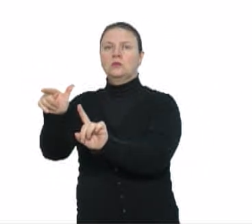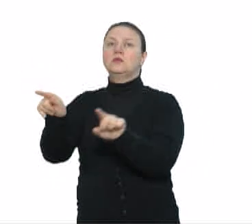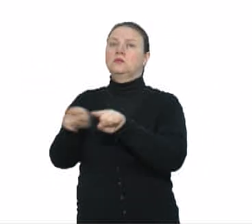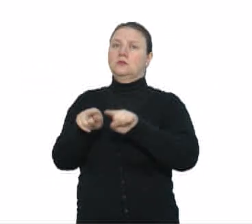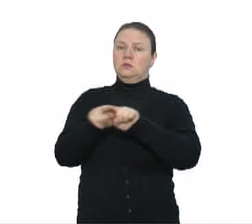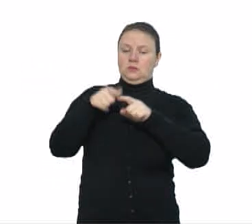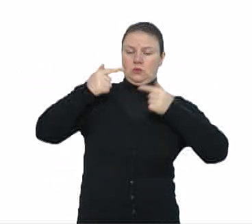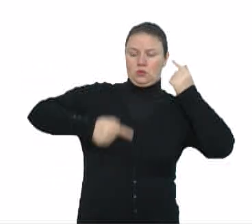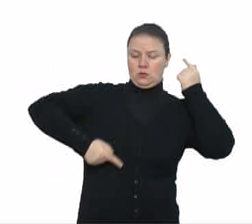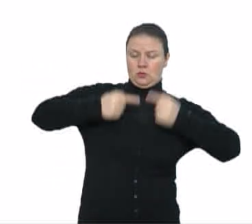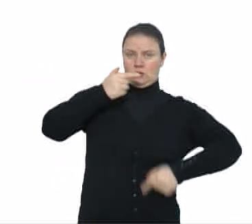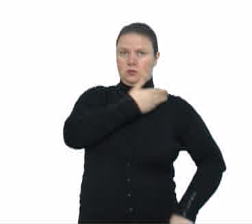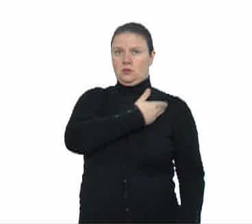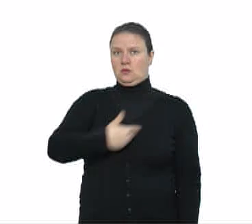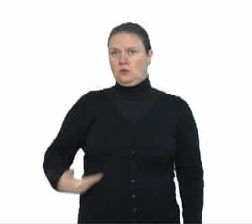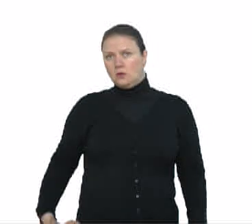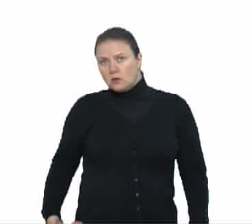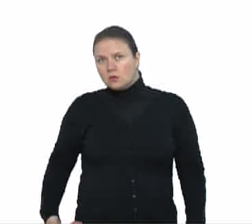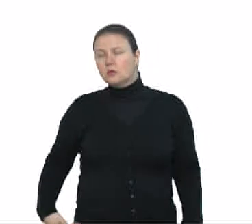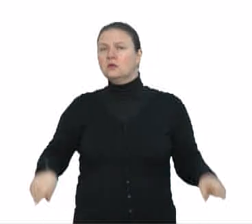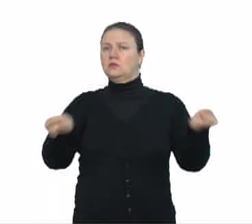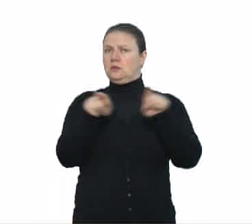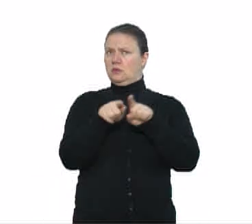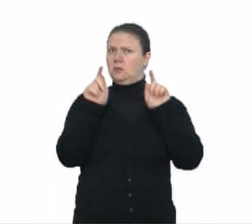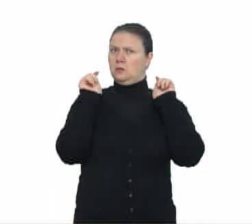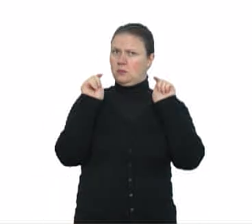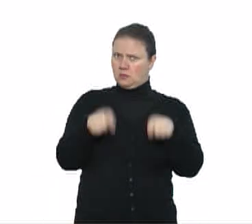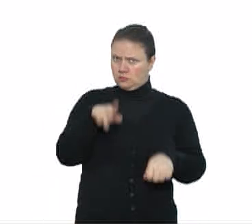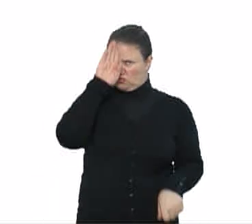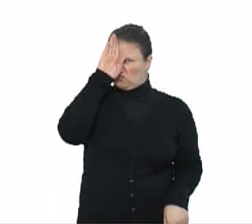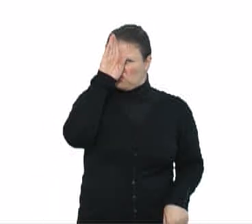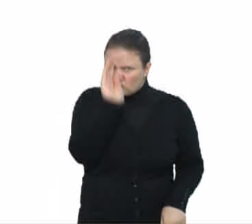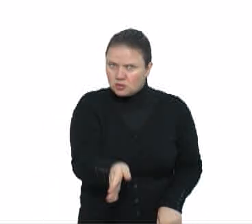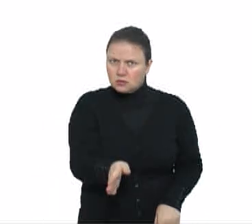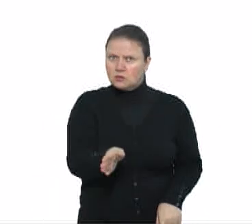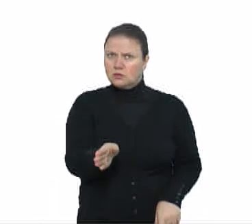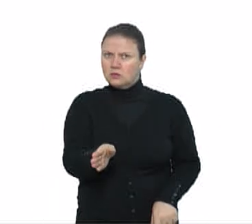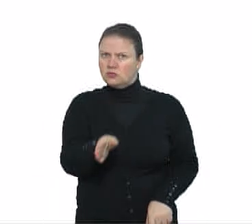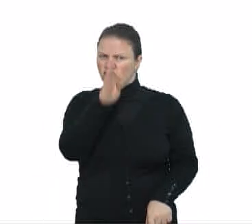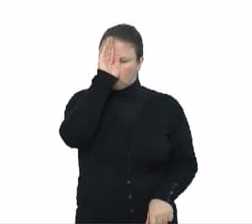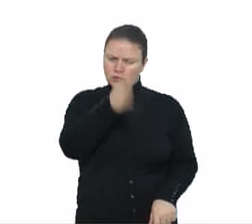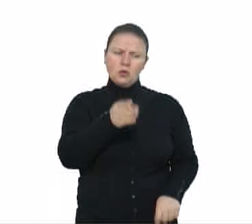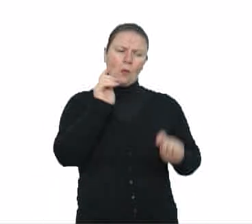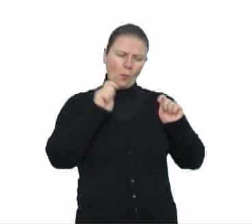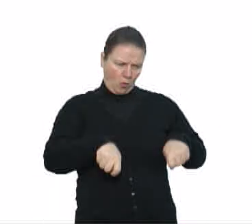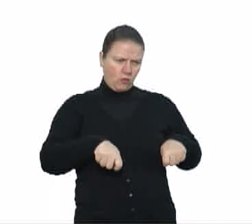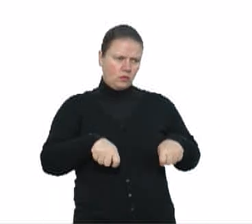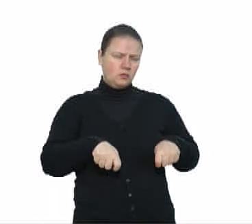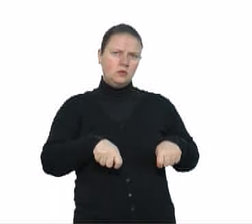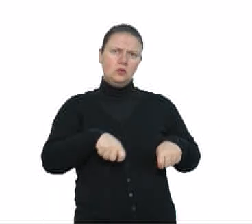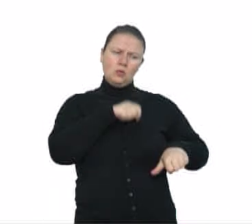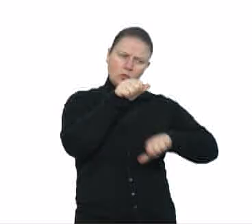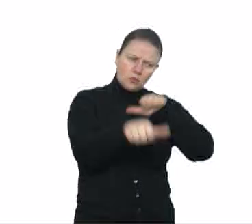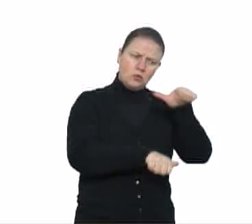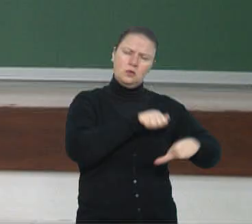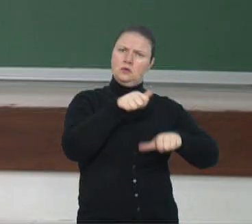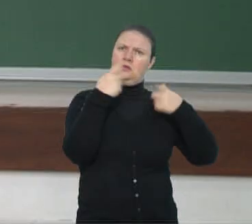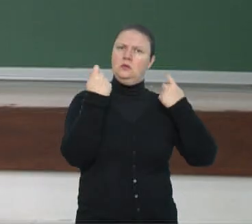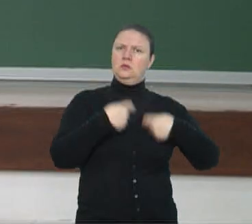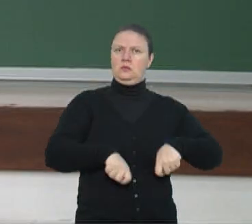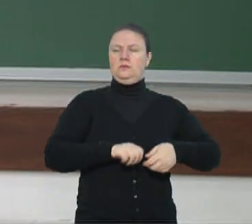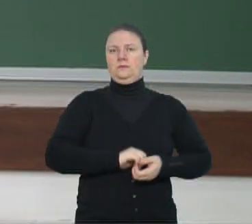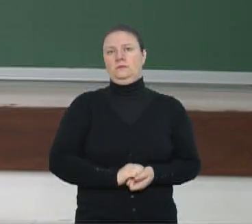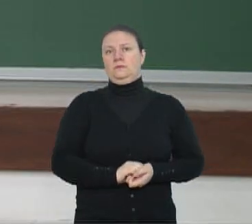política de seu governo, ou podem empreender ação direta, tentando elas mesmas decretar diretamente a mudança desejada. Ou seja,